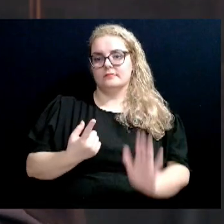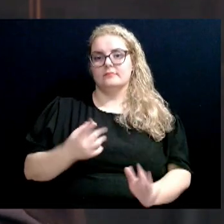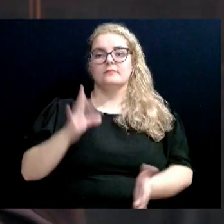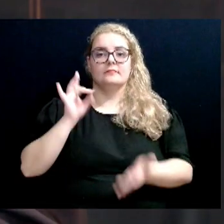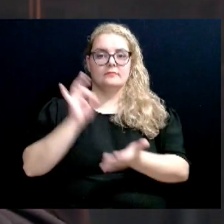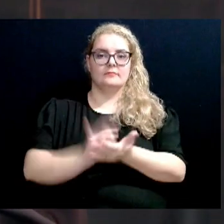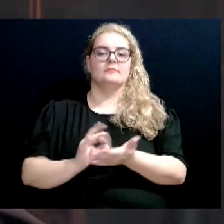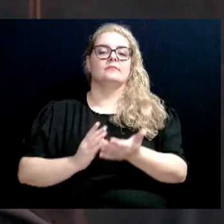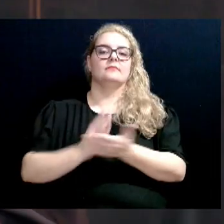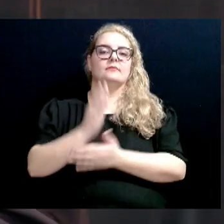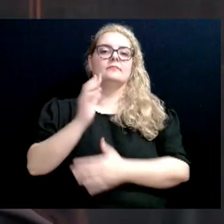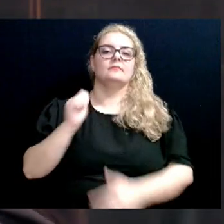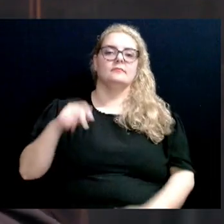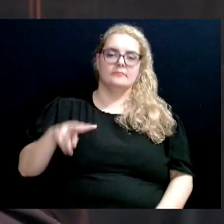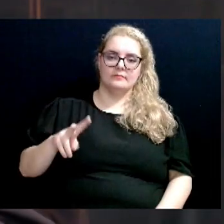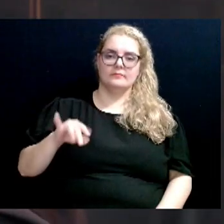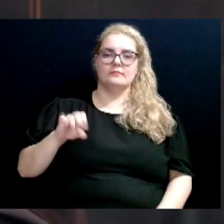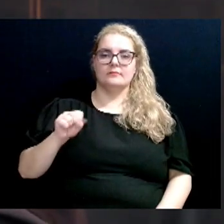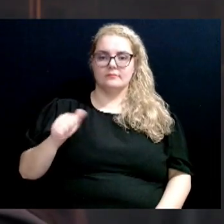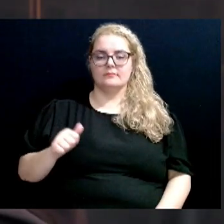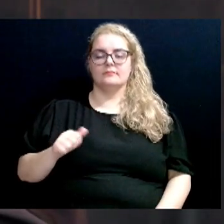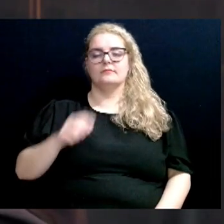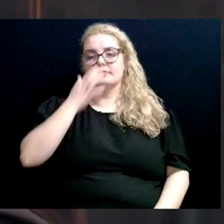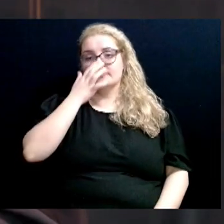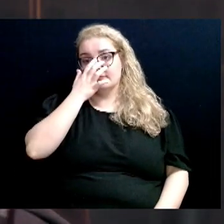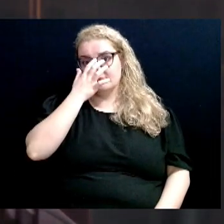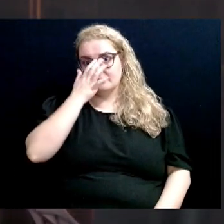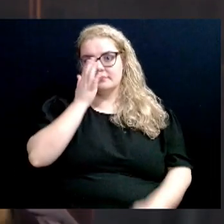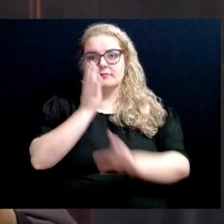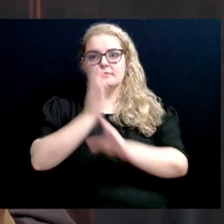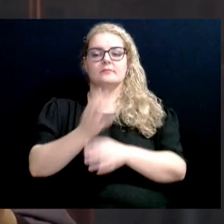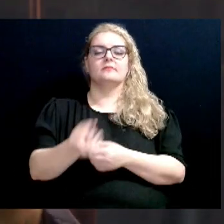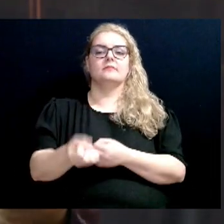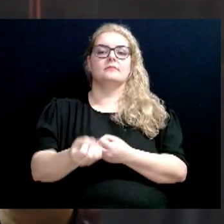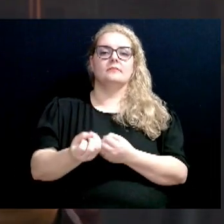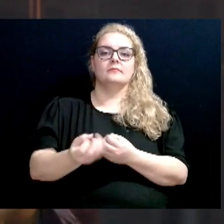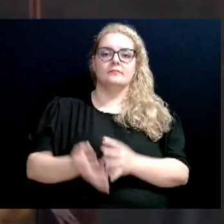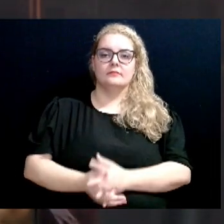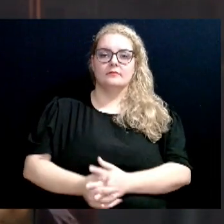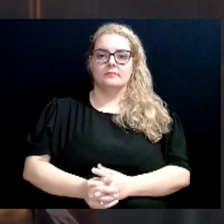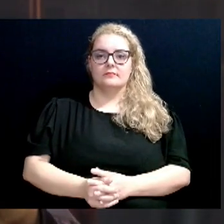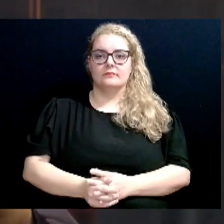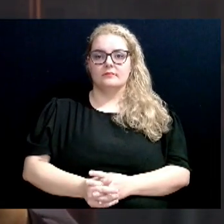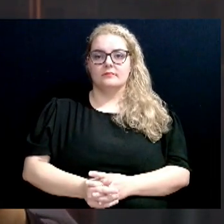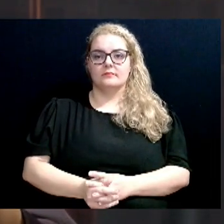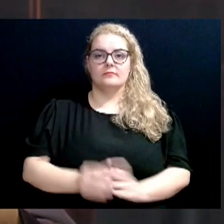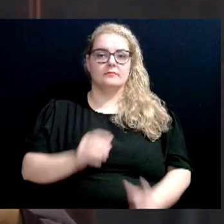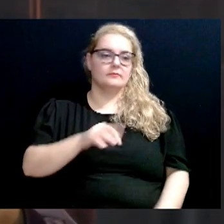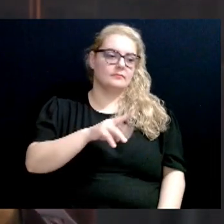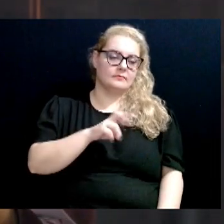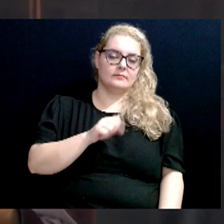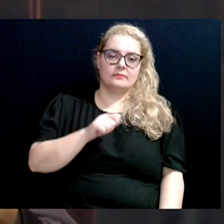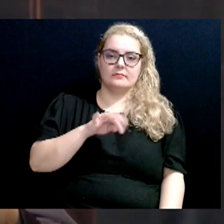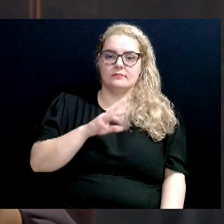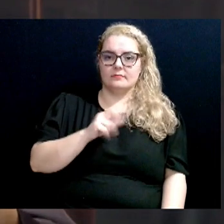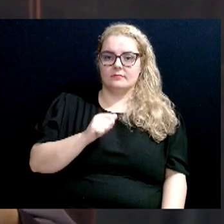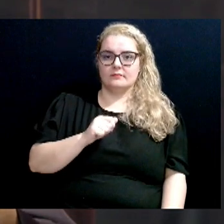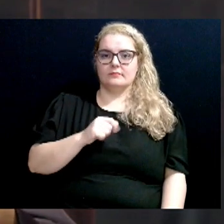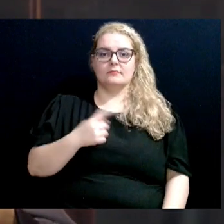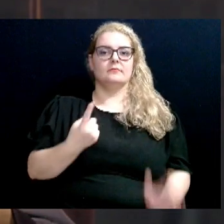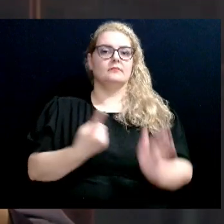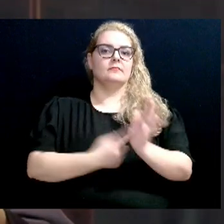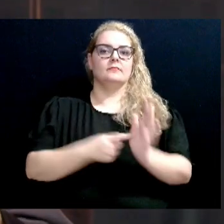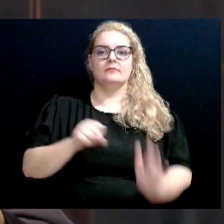pela Anvisa. Você vai achar essa informação. Para a creatina, por exemplo, os selos, né? Selos Creapure,